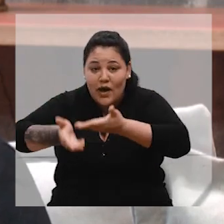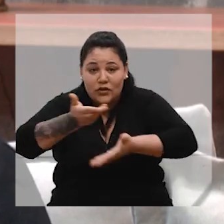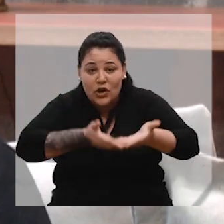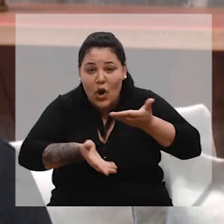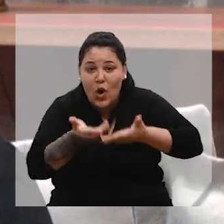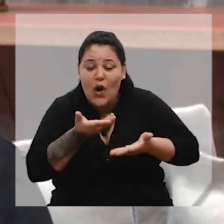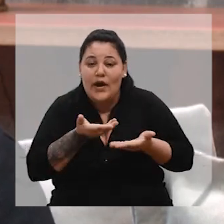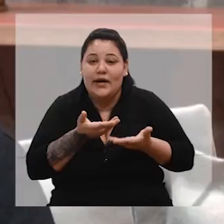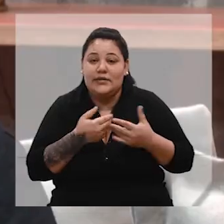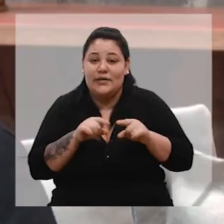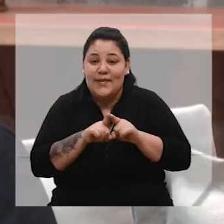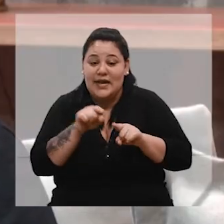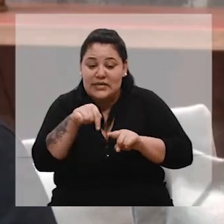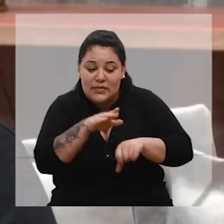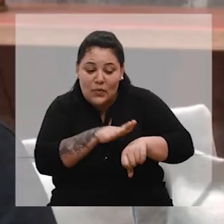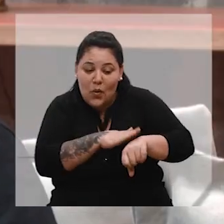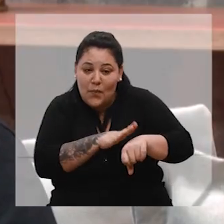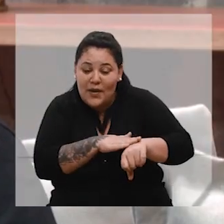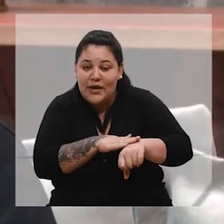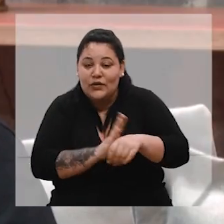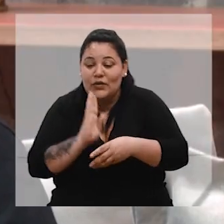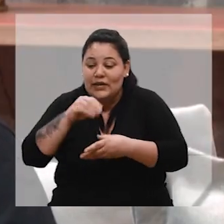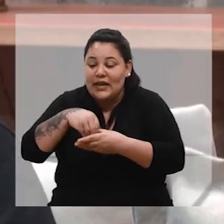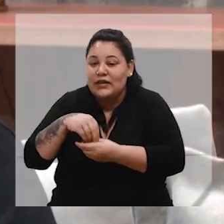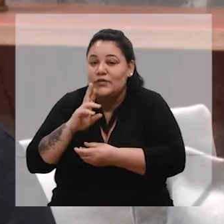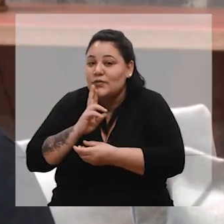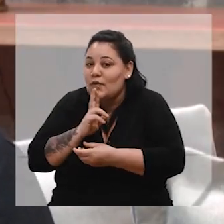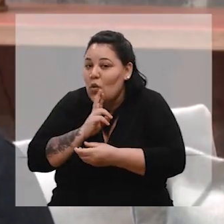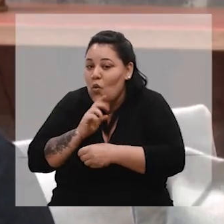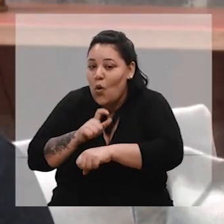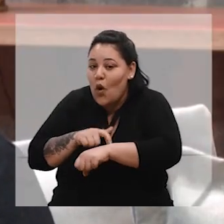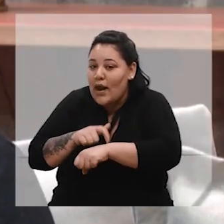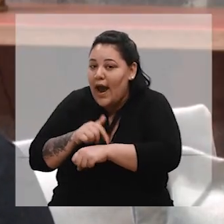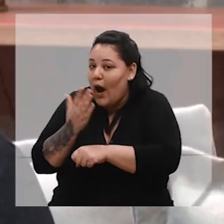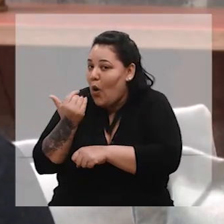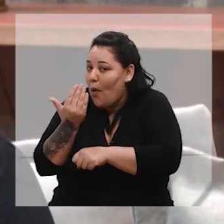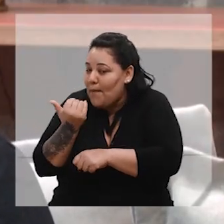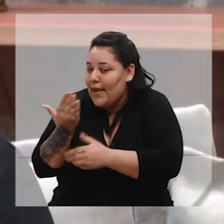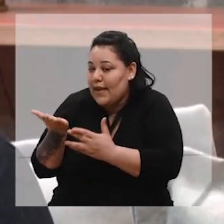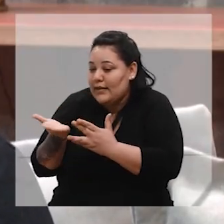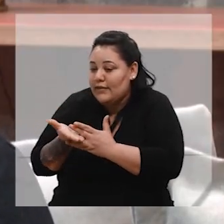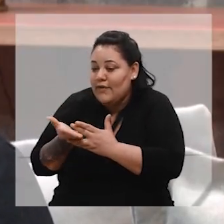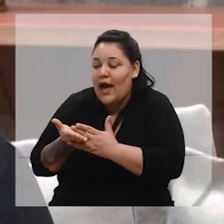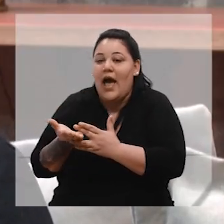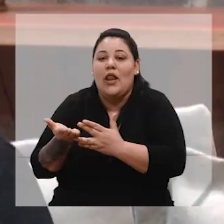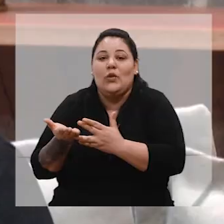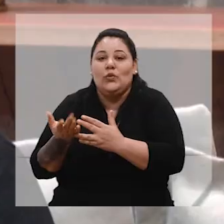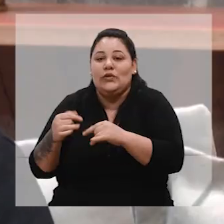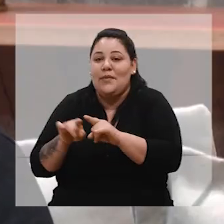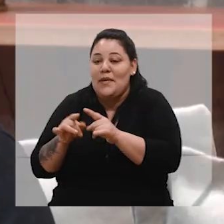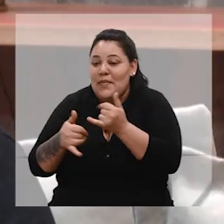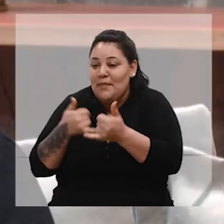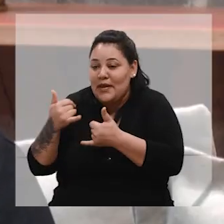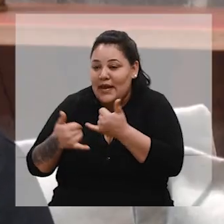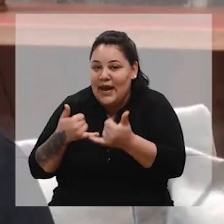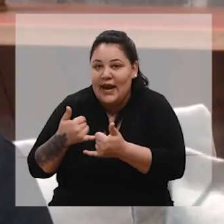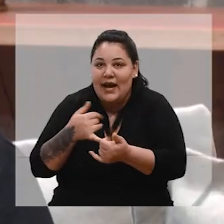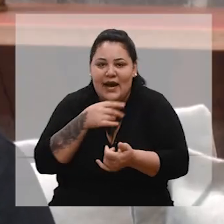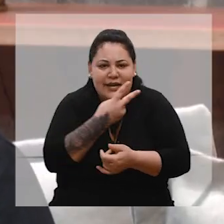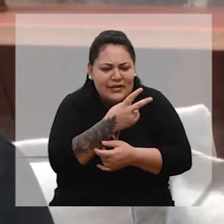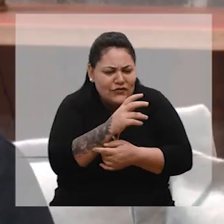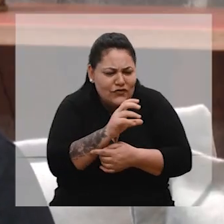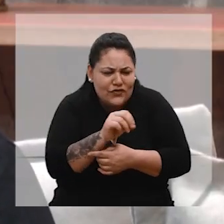ou respeitar-se. Então, esses momentos do refeitório, né, do recreio, né, que o Leonardo fala